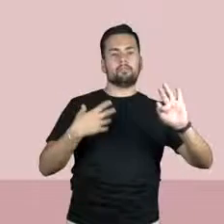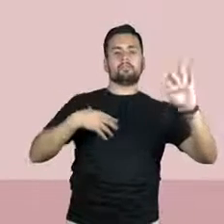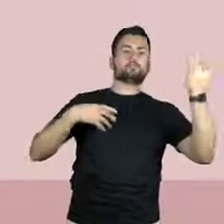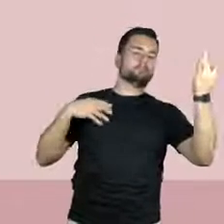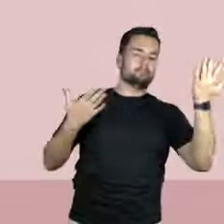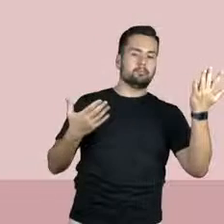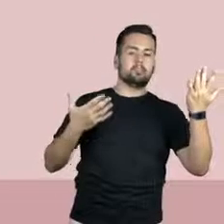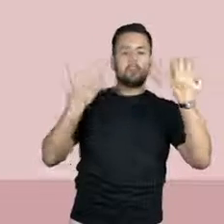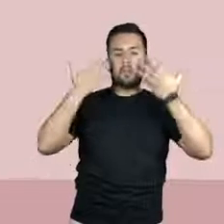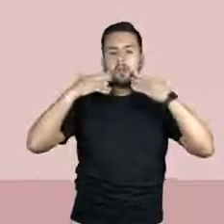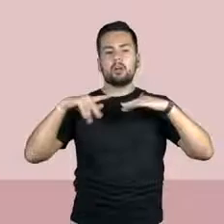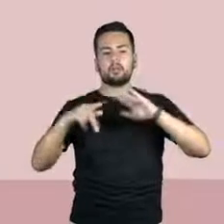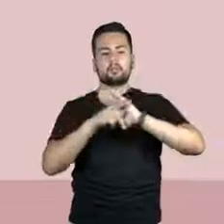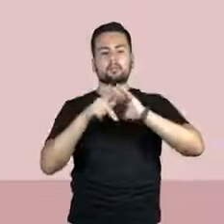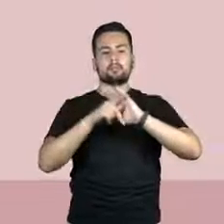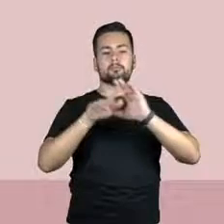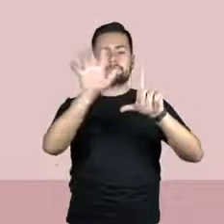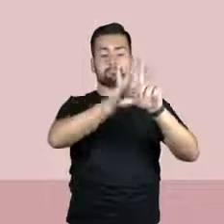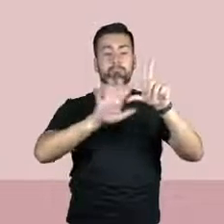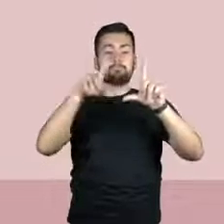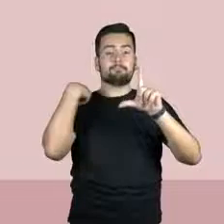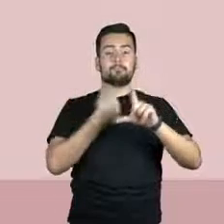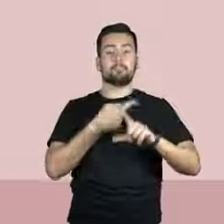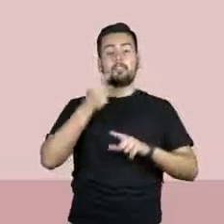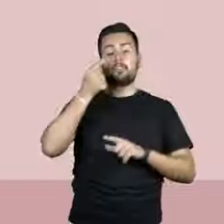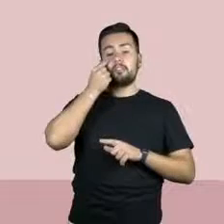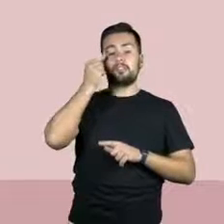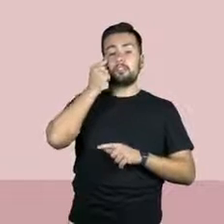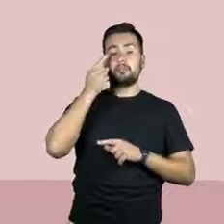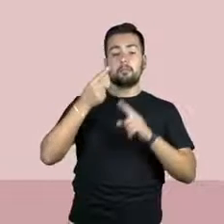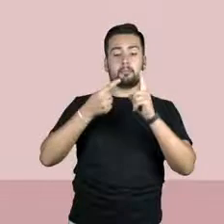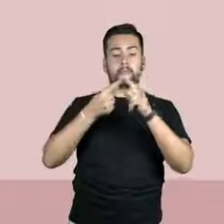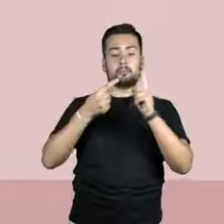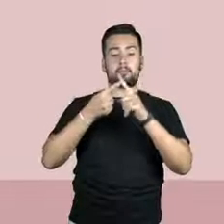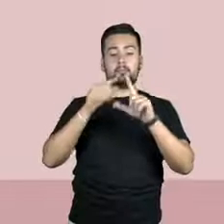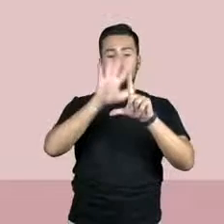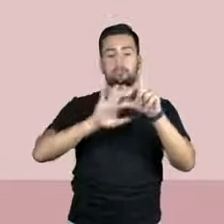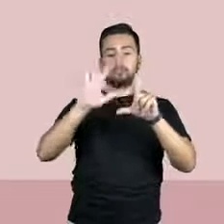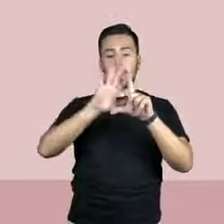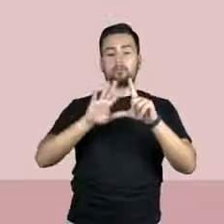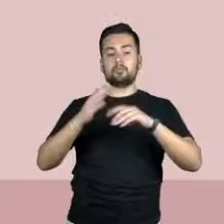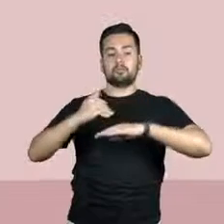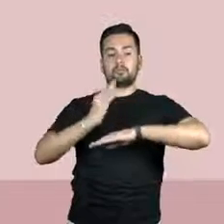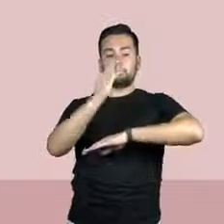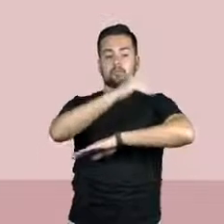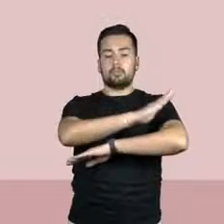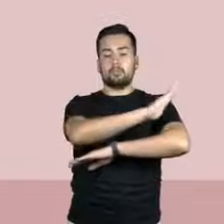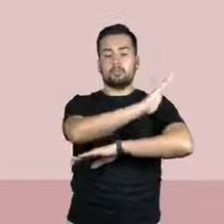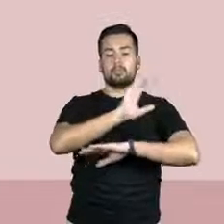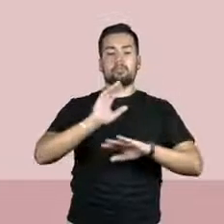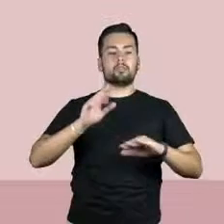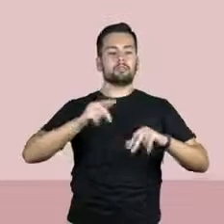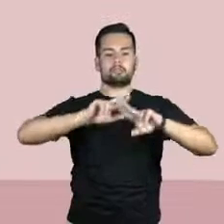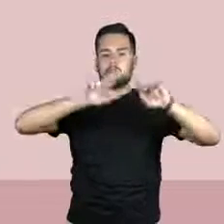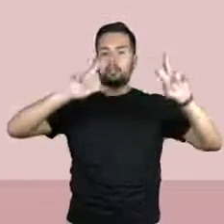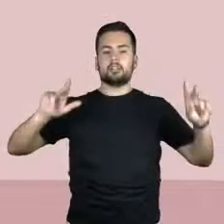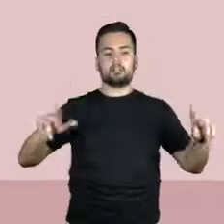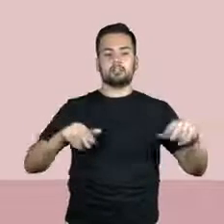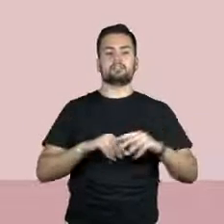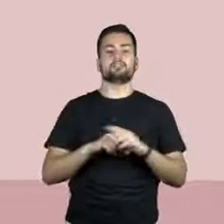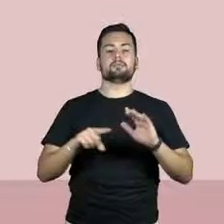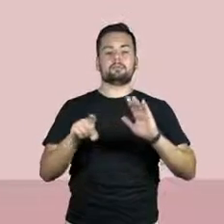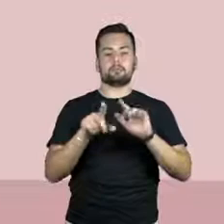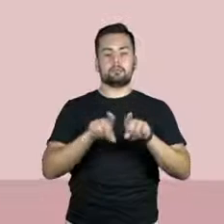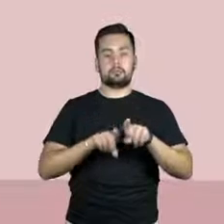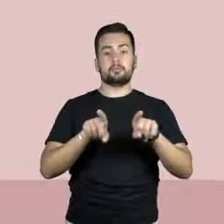tá? Natural são as paisagens que muitas vezes nós vemos, mais de morros, falésias, tá? São essas situações. Também entra naquele